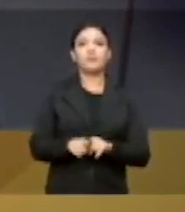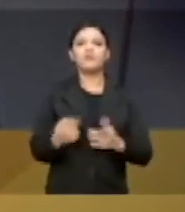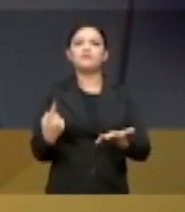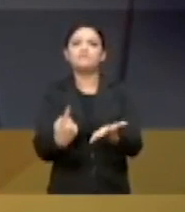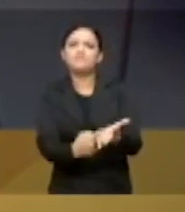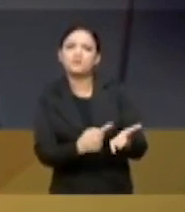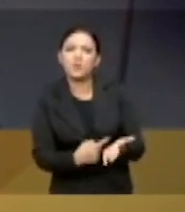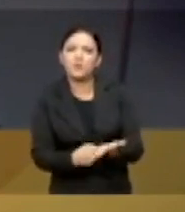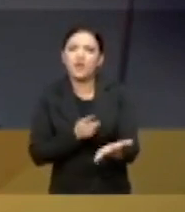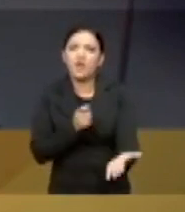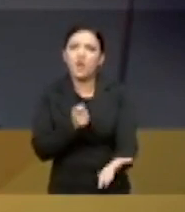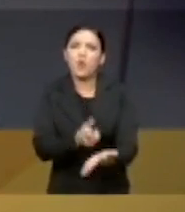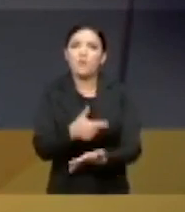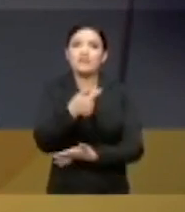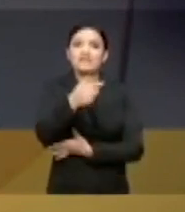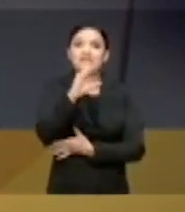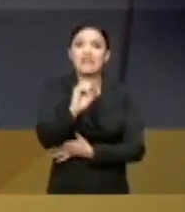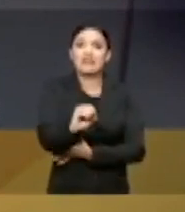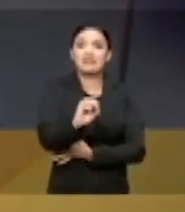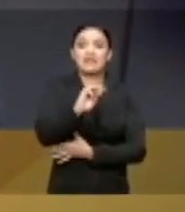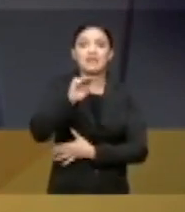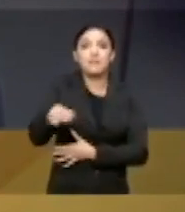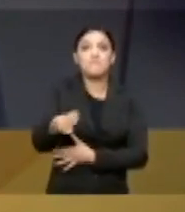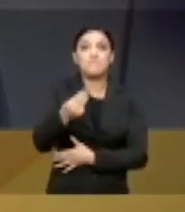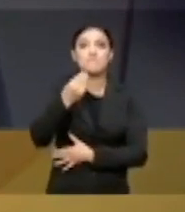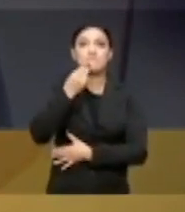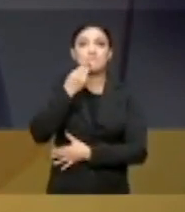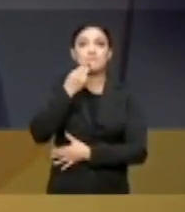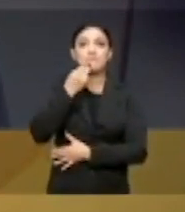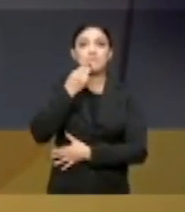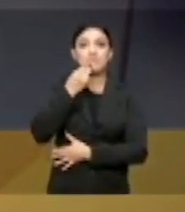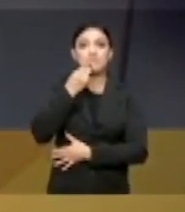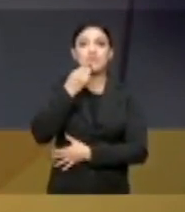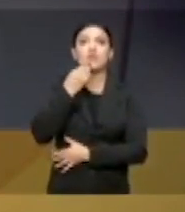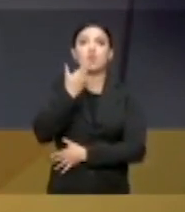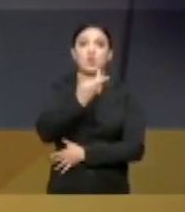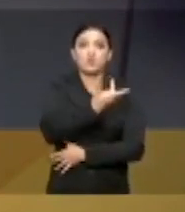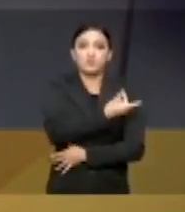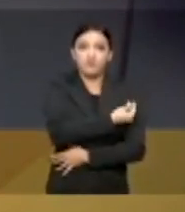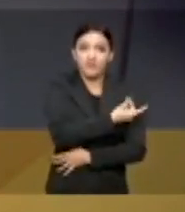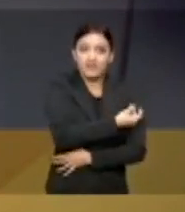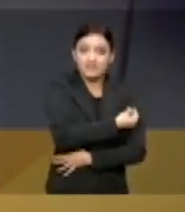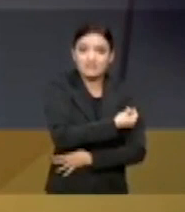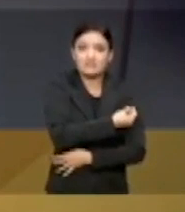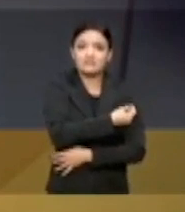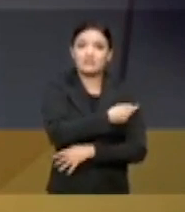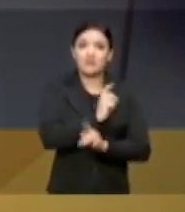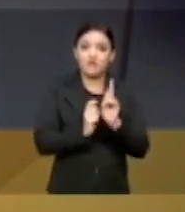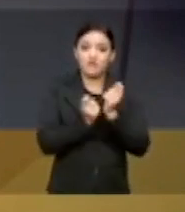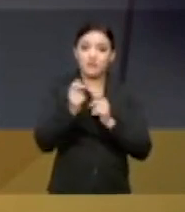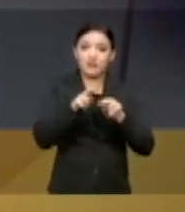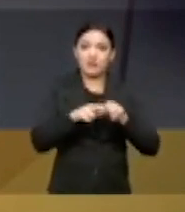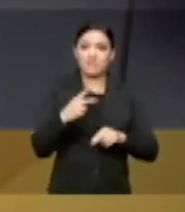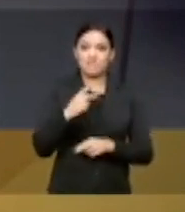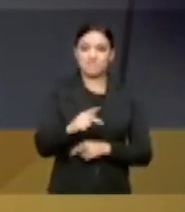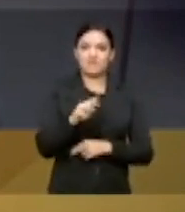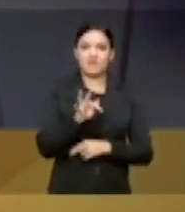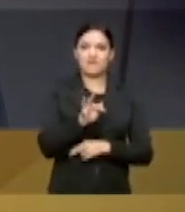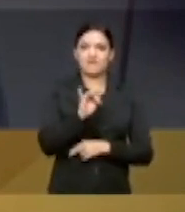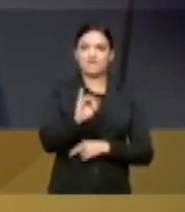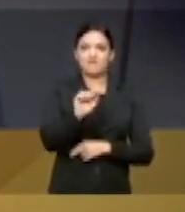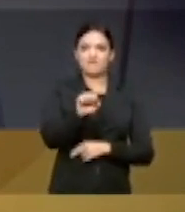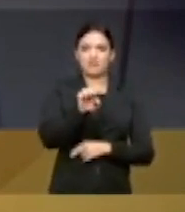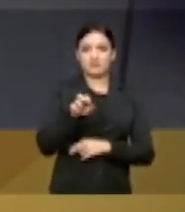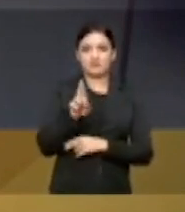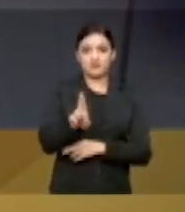de outras 70 milhões de doses de vacina fabricada pela Pfizer. E, sim, a União também mantém,